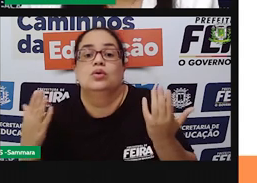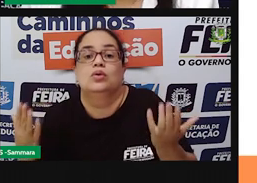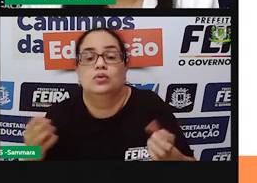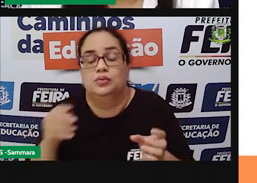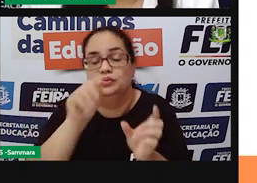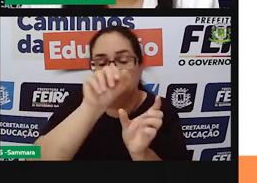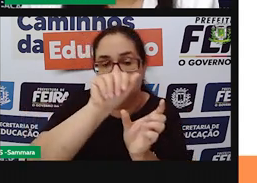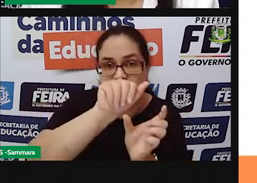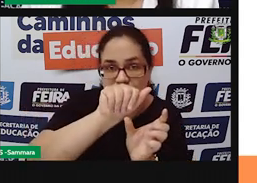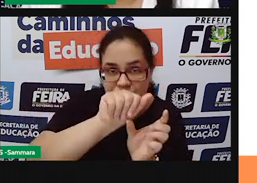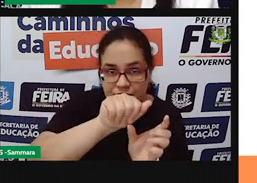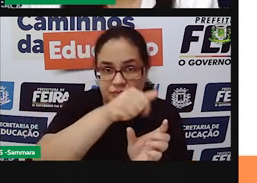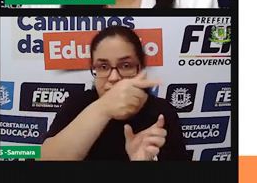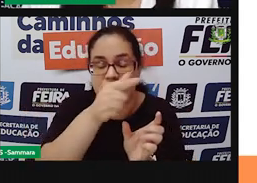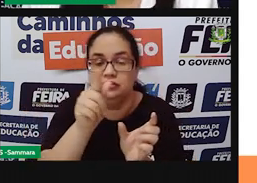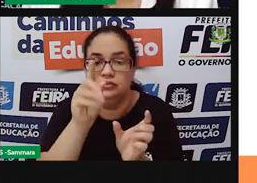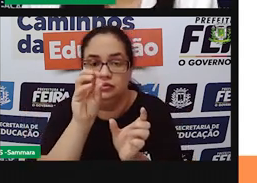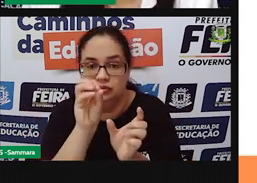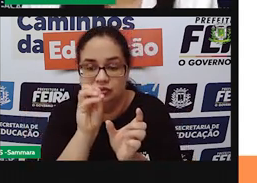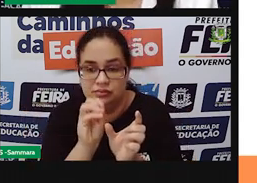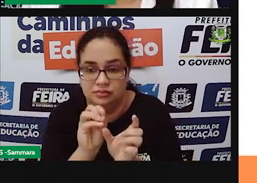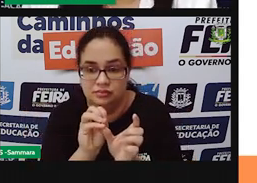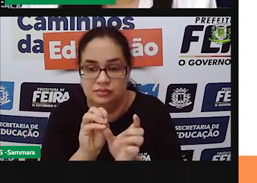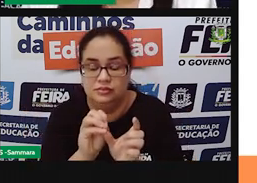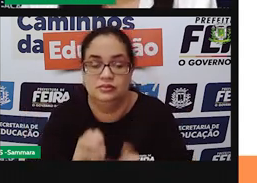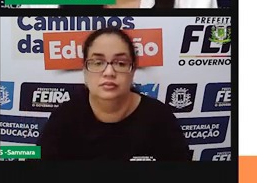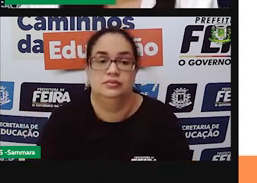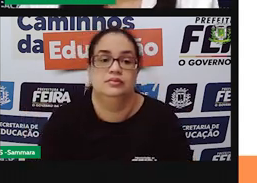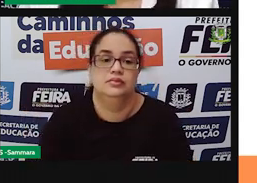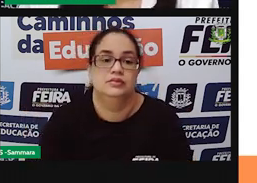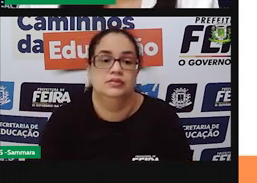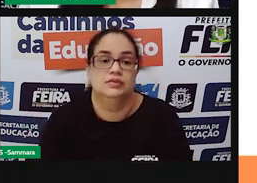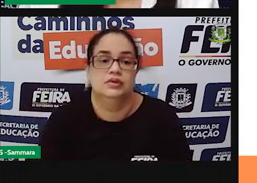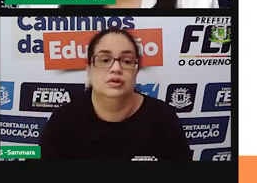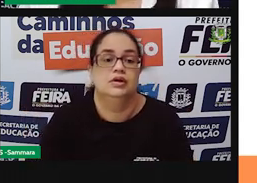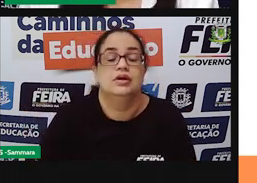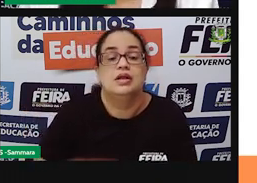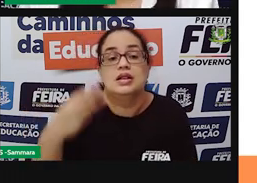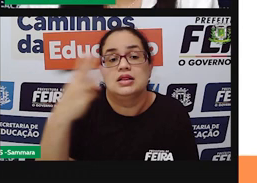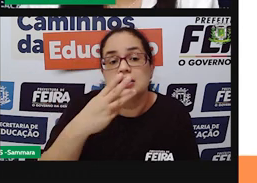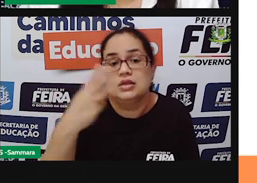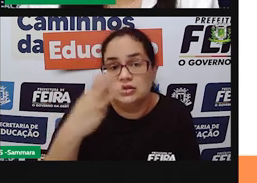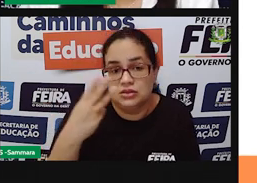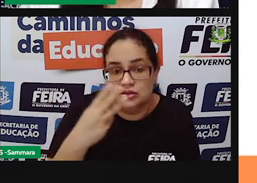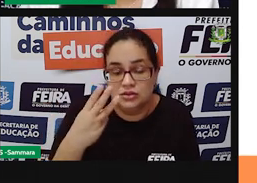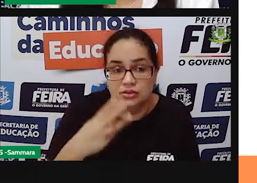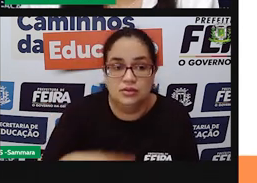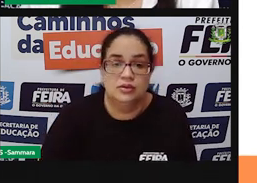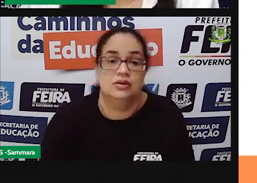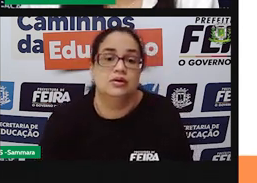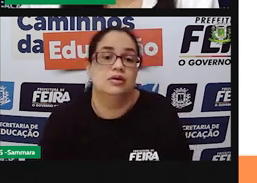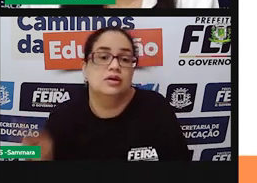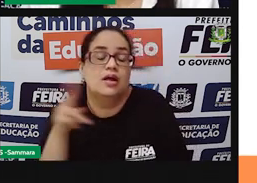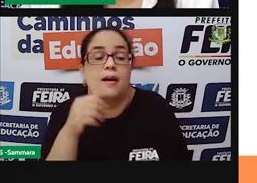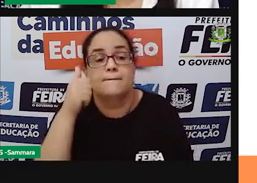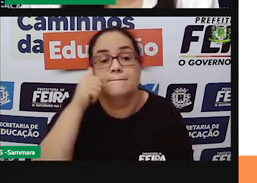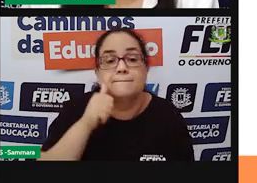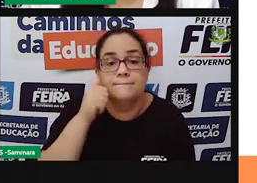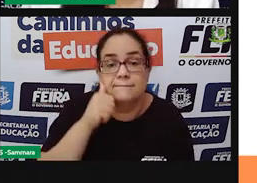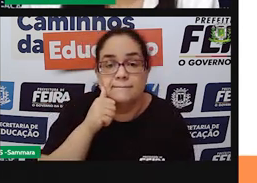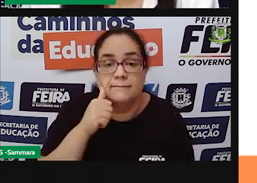o A com o tio e o O indicando o futuro. E na terceira conjugação a gente vê a